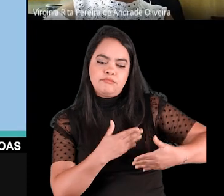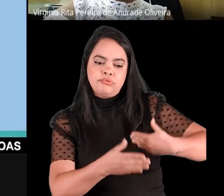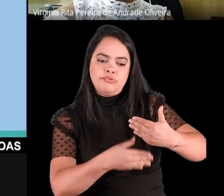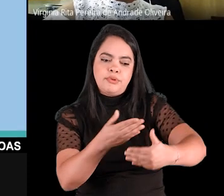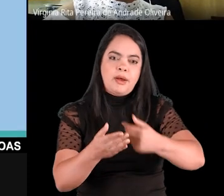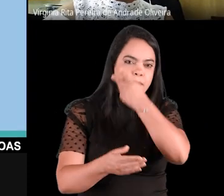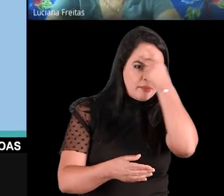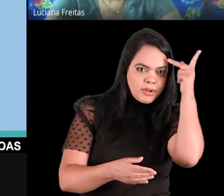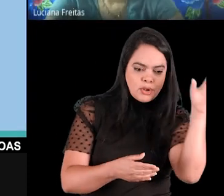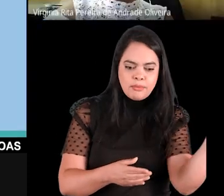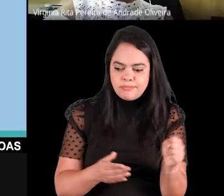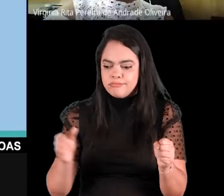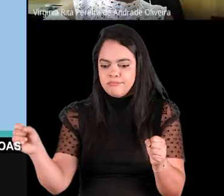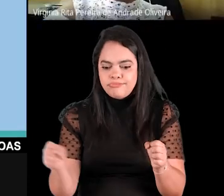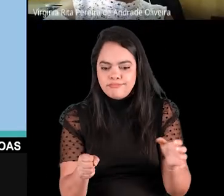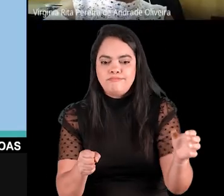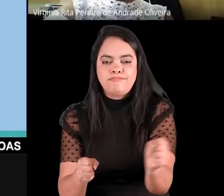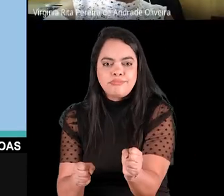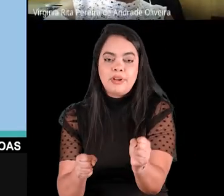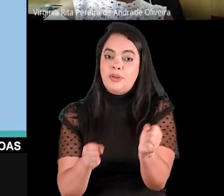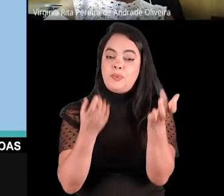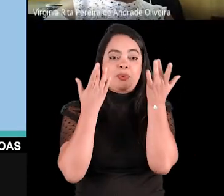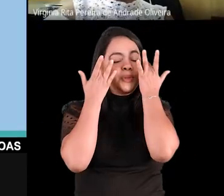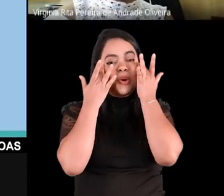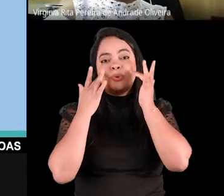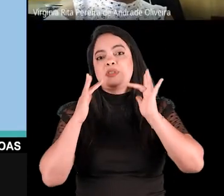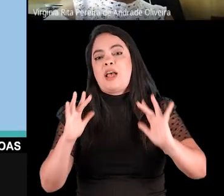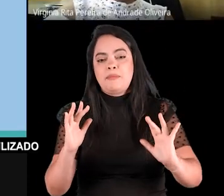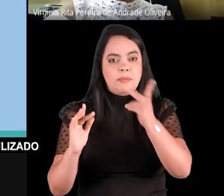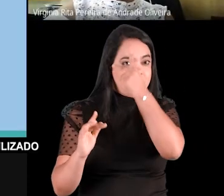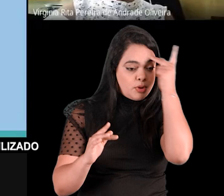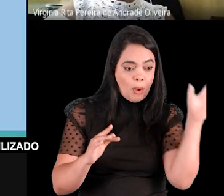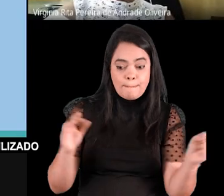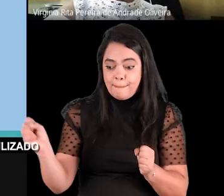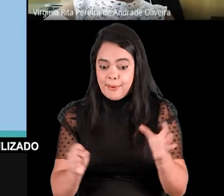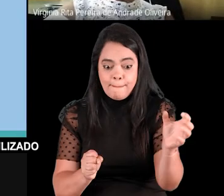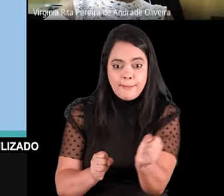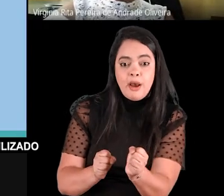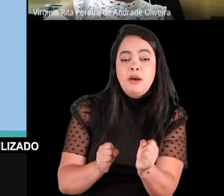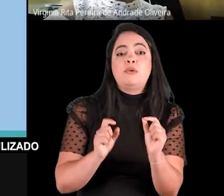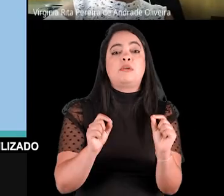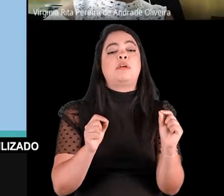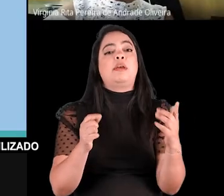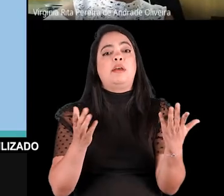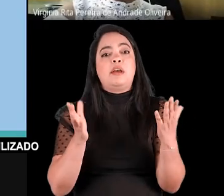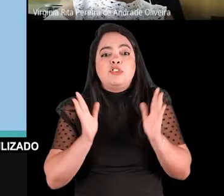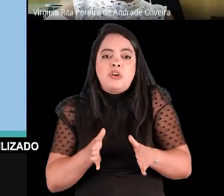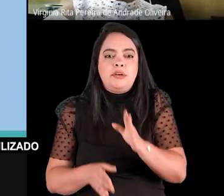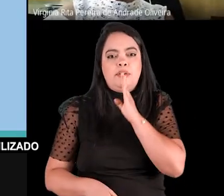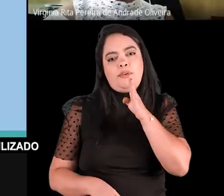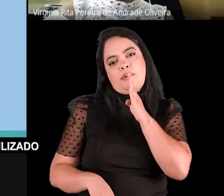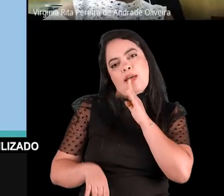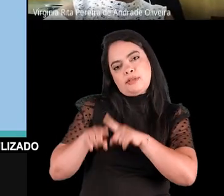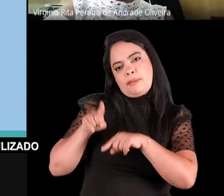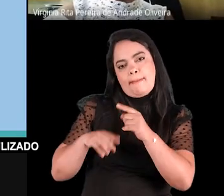pessoas, né? Então, a gente não tinha a certeza se as outras pessoas que entraram ao longo do caminho têm o conhecimento